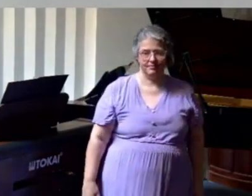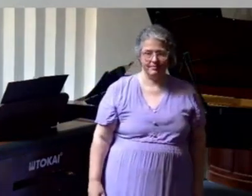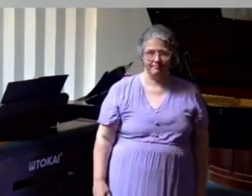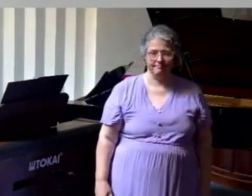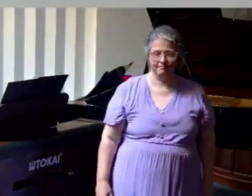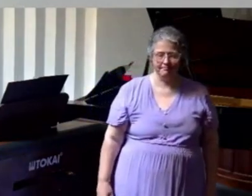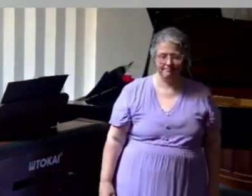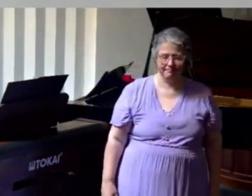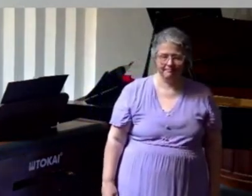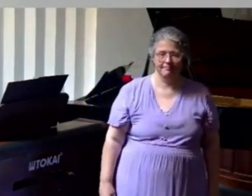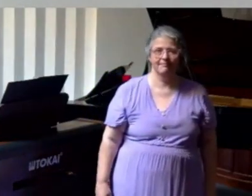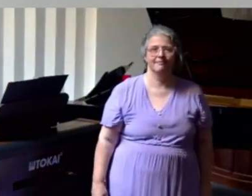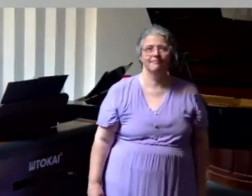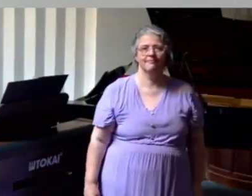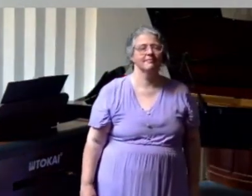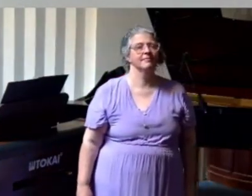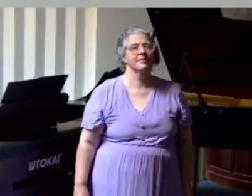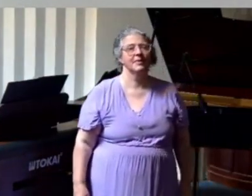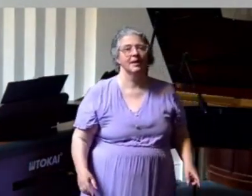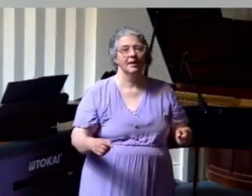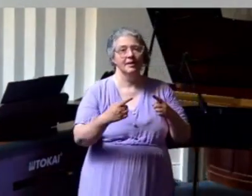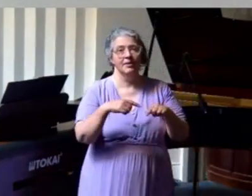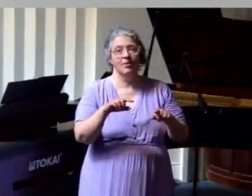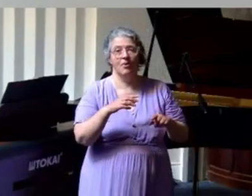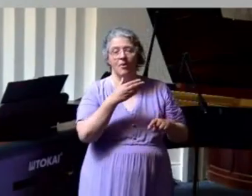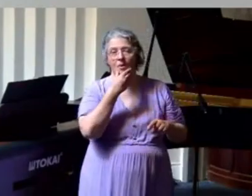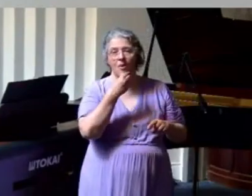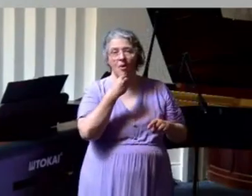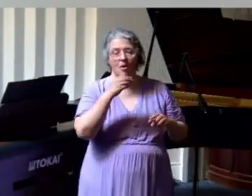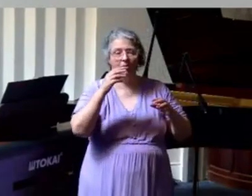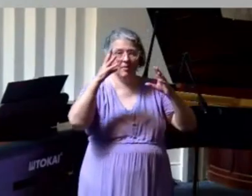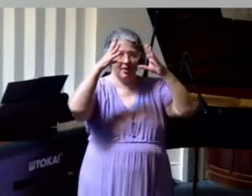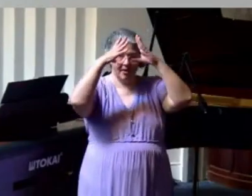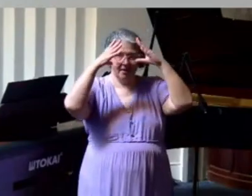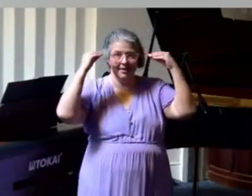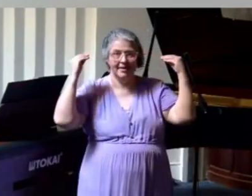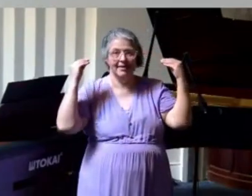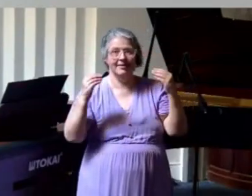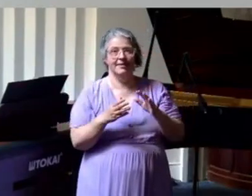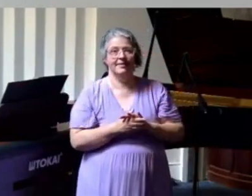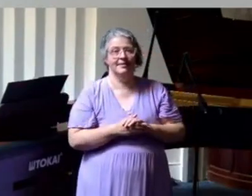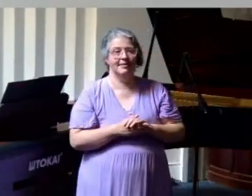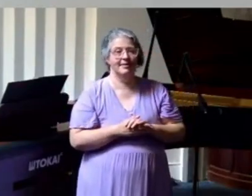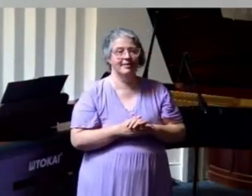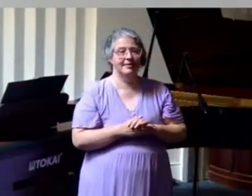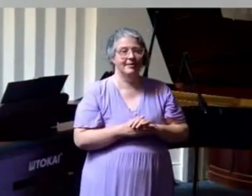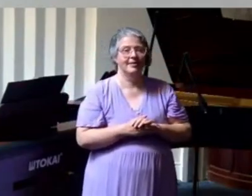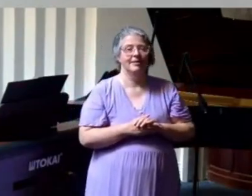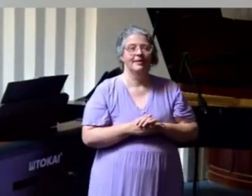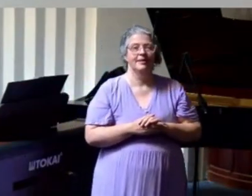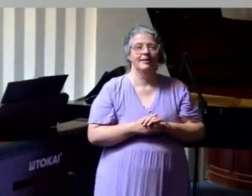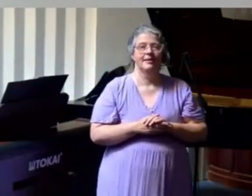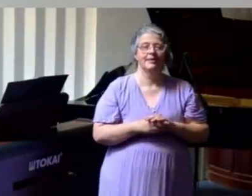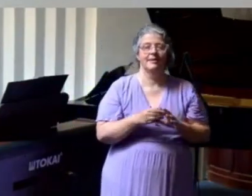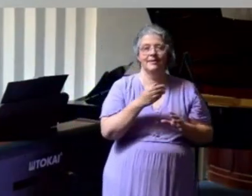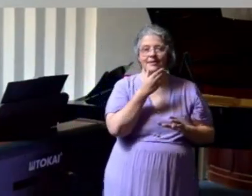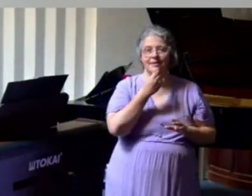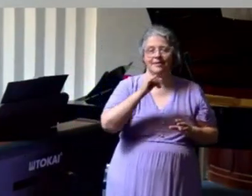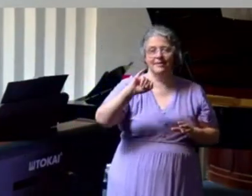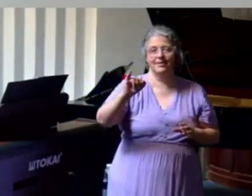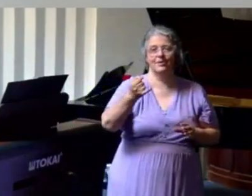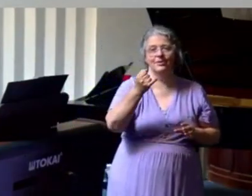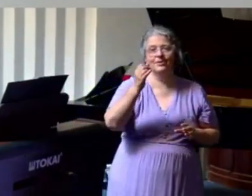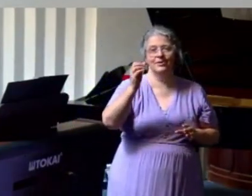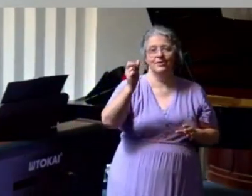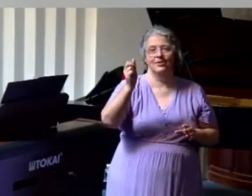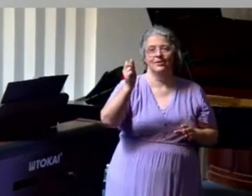nesse sentido que Calvino fala. Edwards também diz, Jonathan Edwards, lá no seu famoso